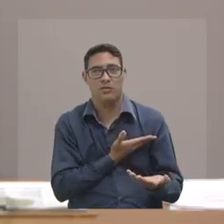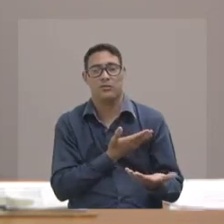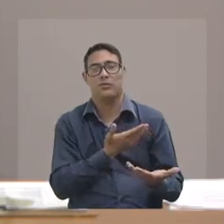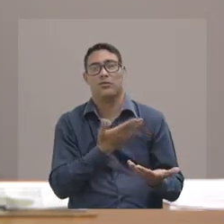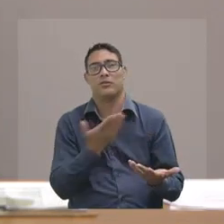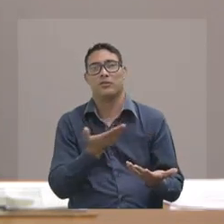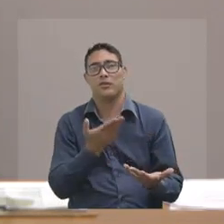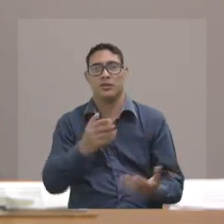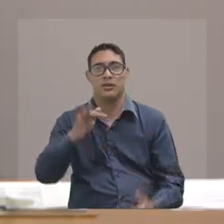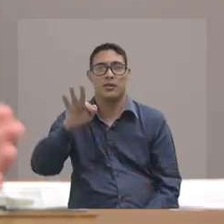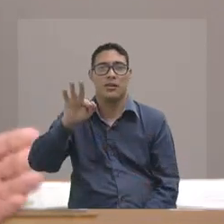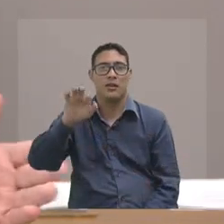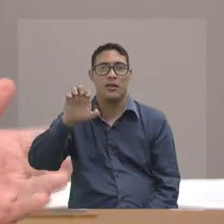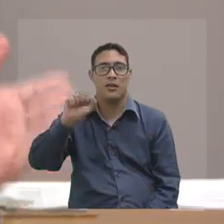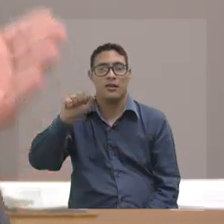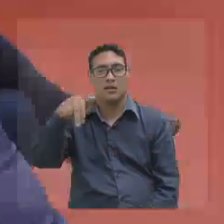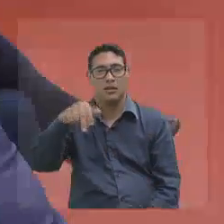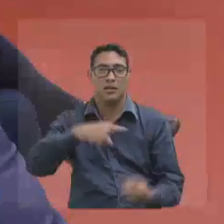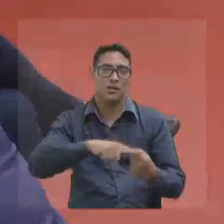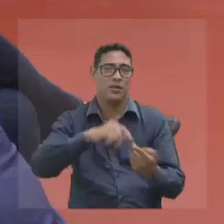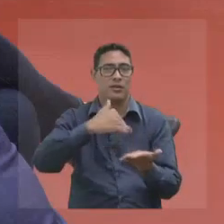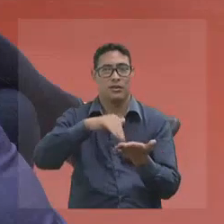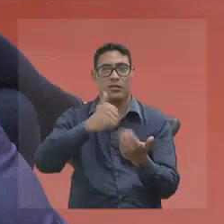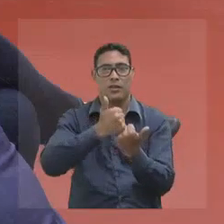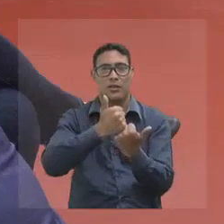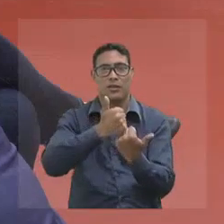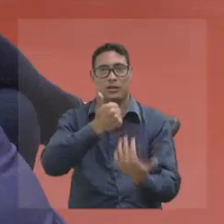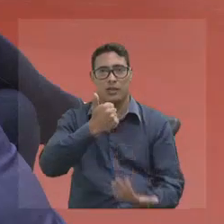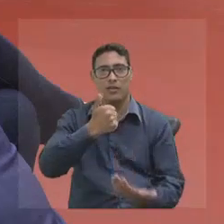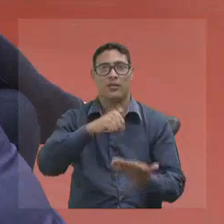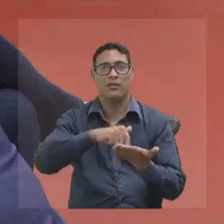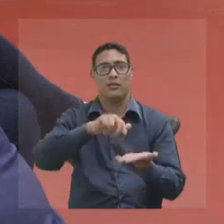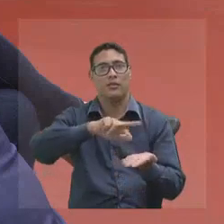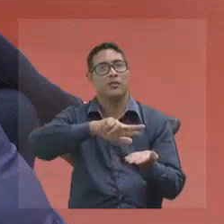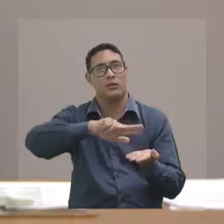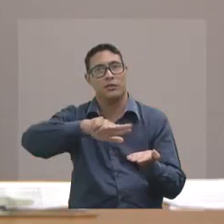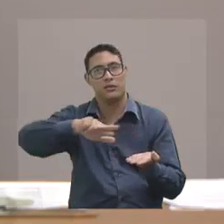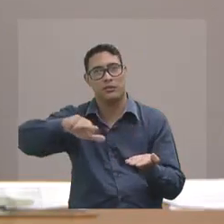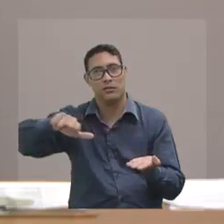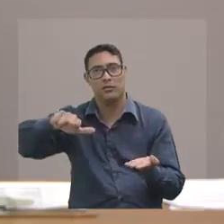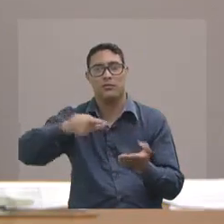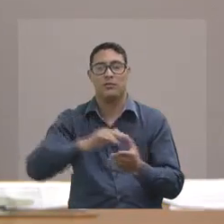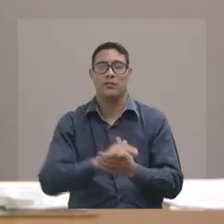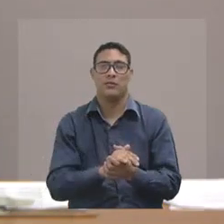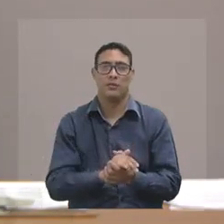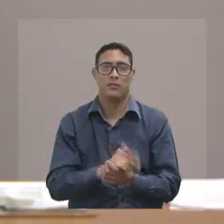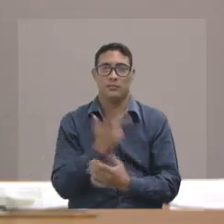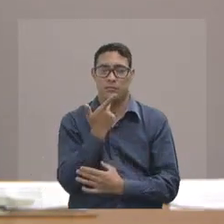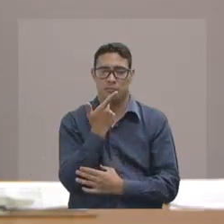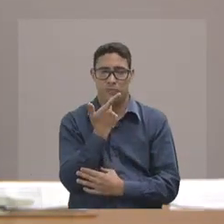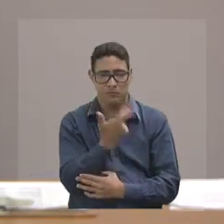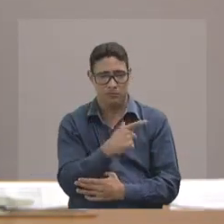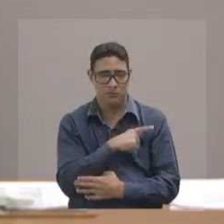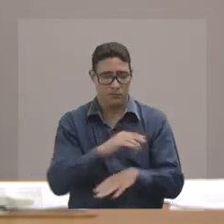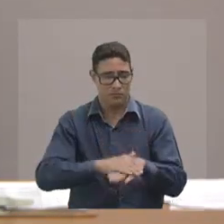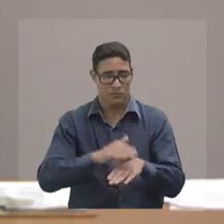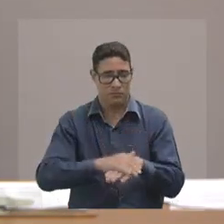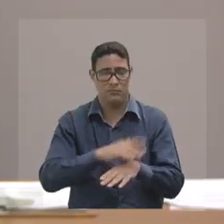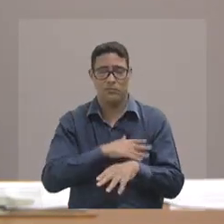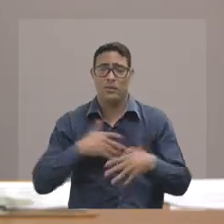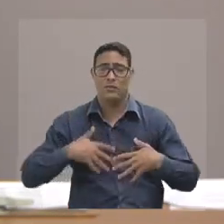da Fernanda subsecretaria da outra sobre secretaria eu quero dizer que eu tenho muito orgulho de